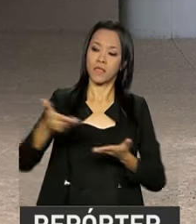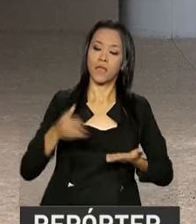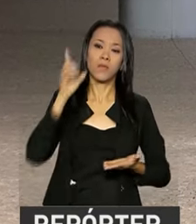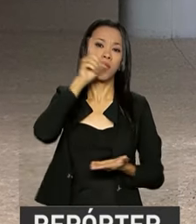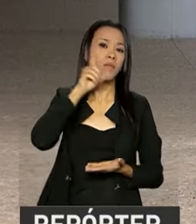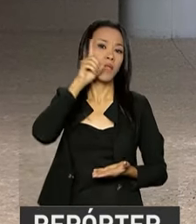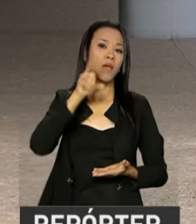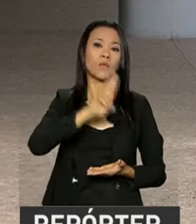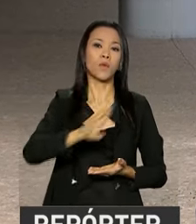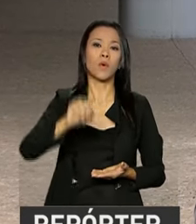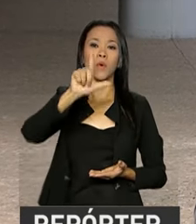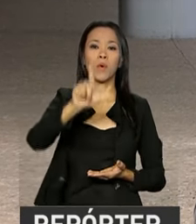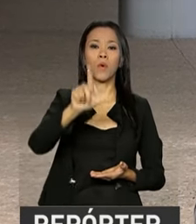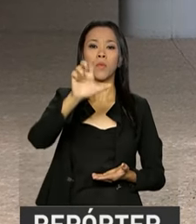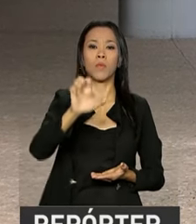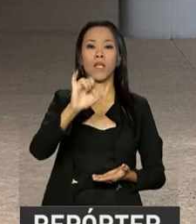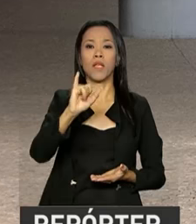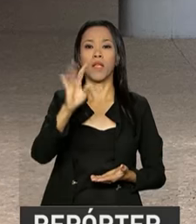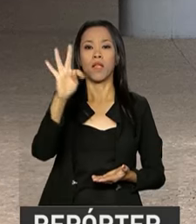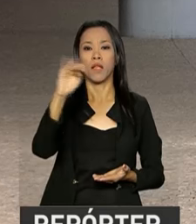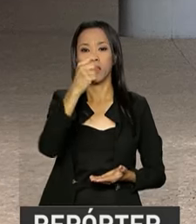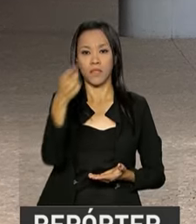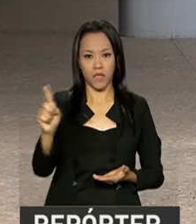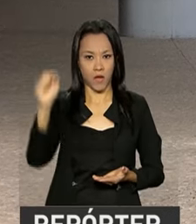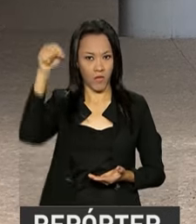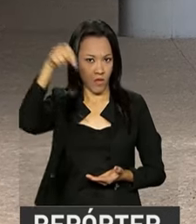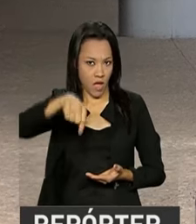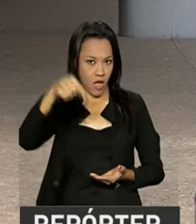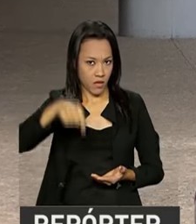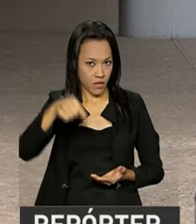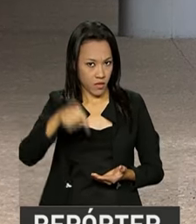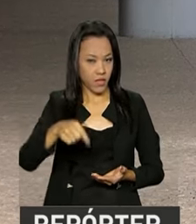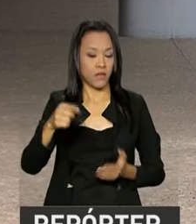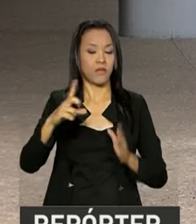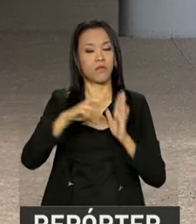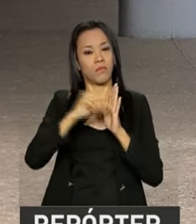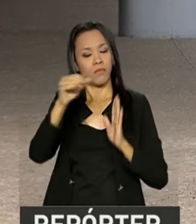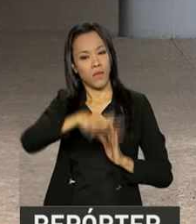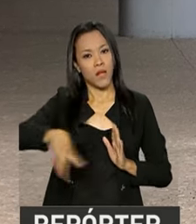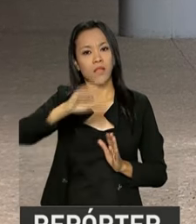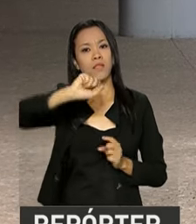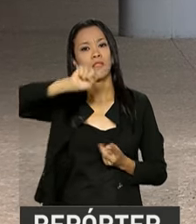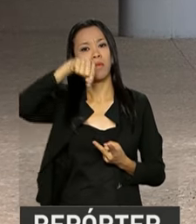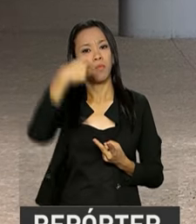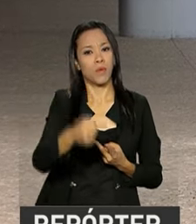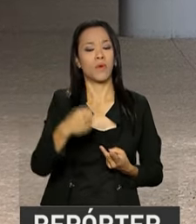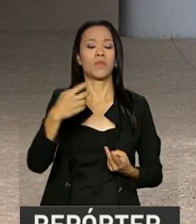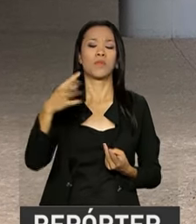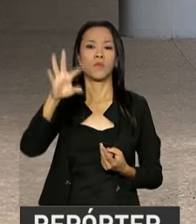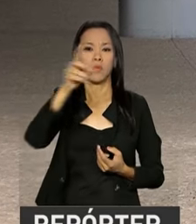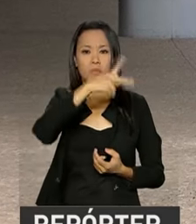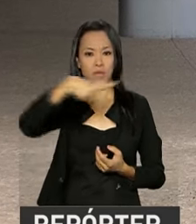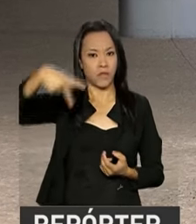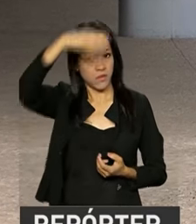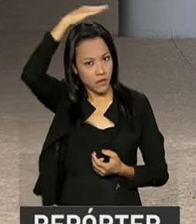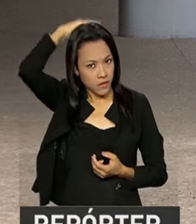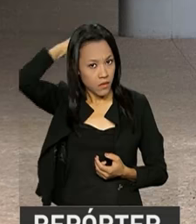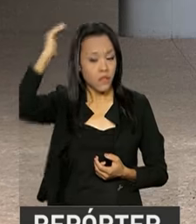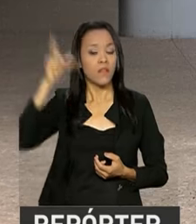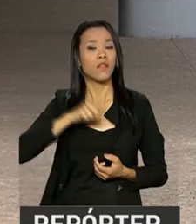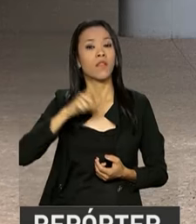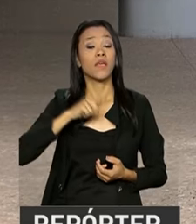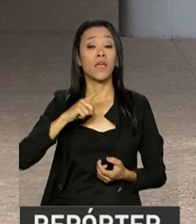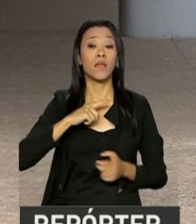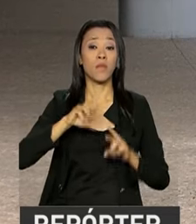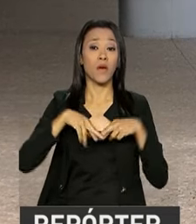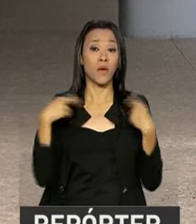Leitão de Mato Grosso aqui no pal do Planalto como eu já falei eh logo depois o presidente Michel Temer tem uma reunião com o ministro de